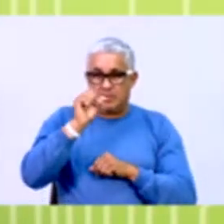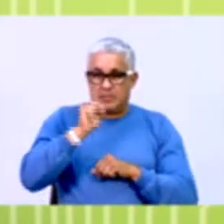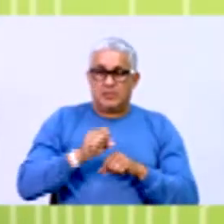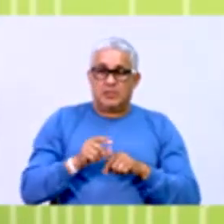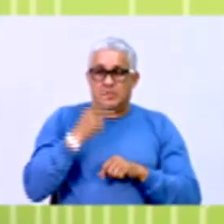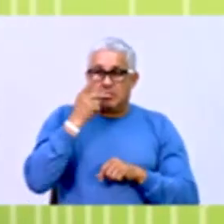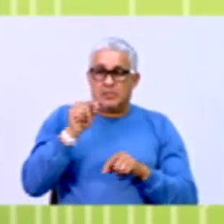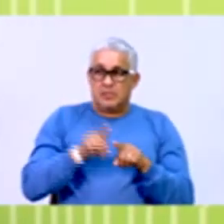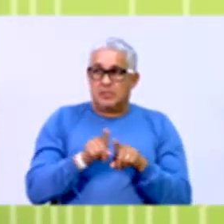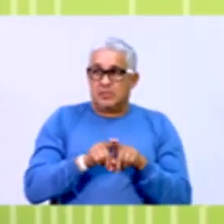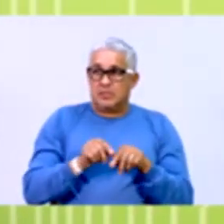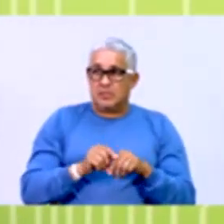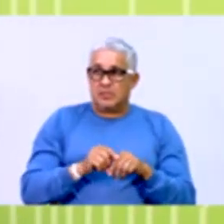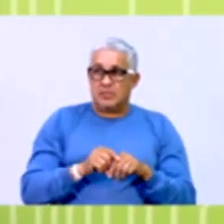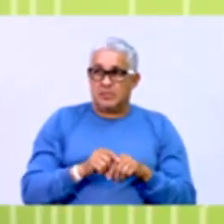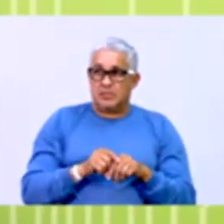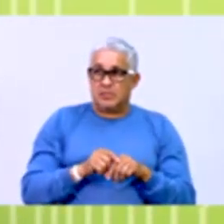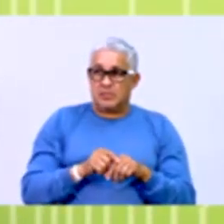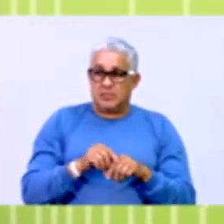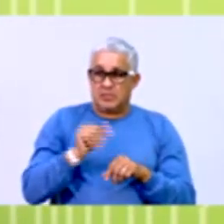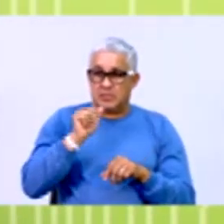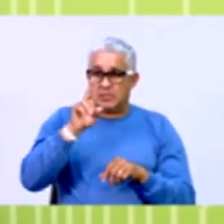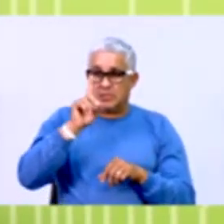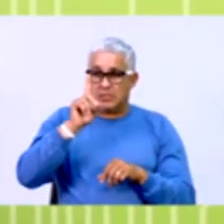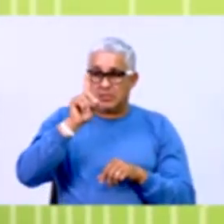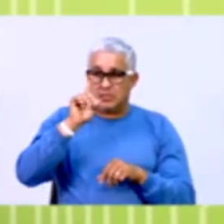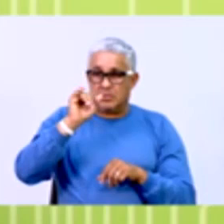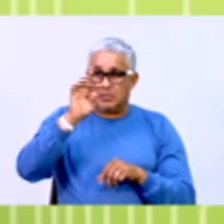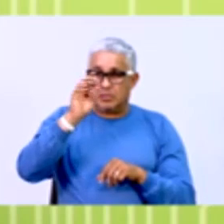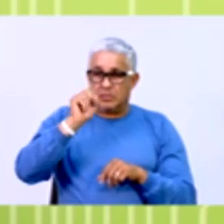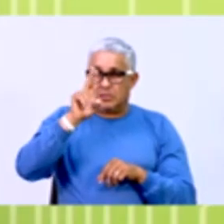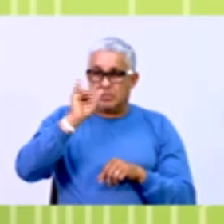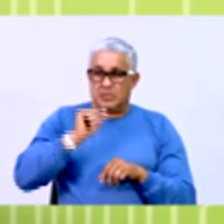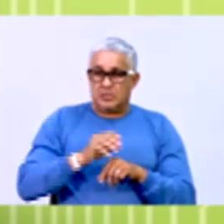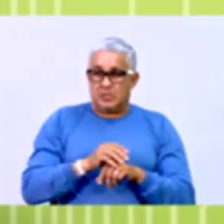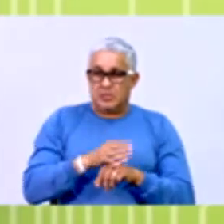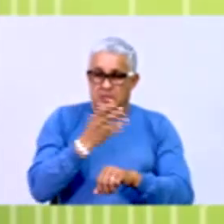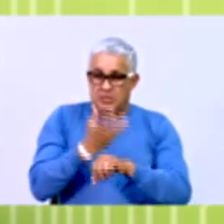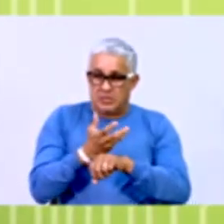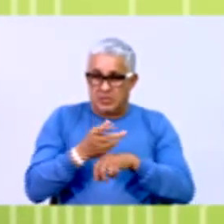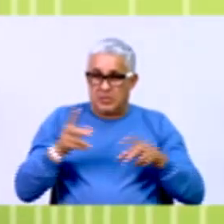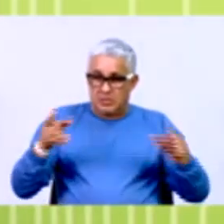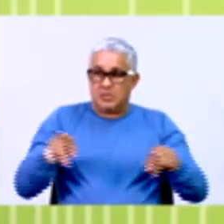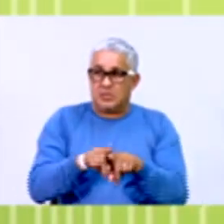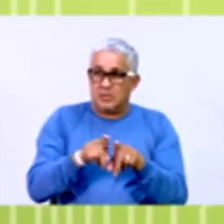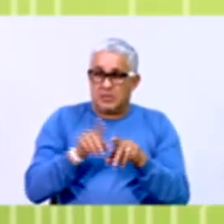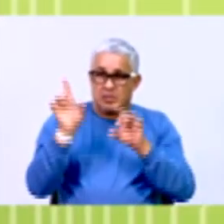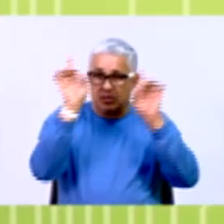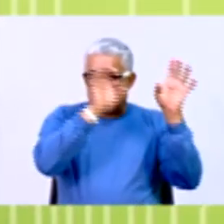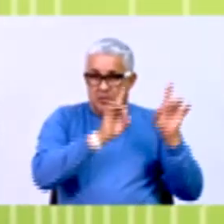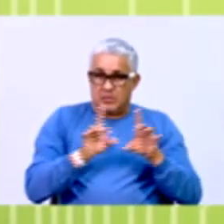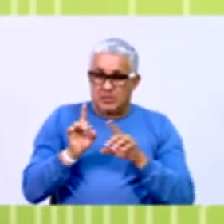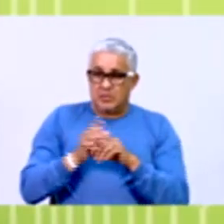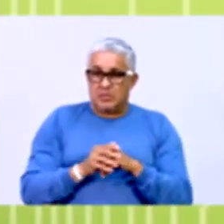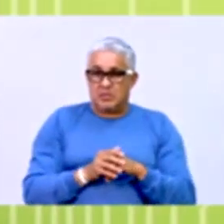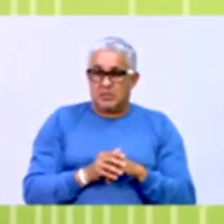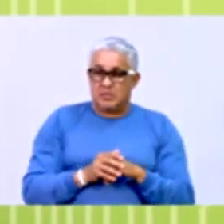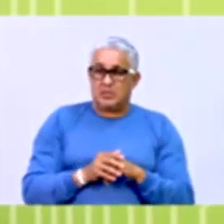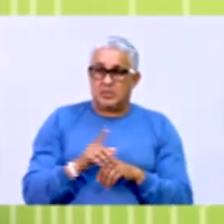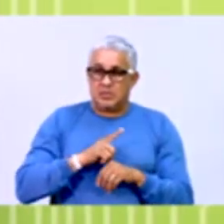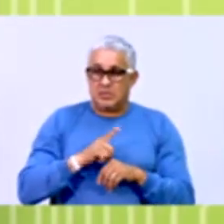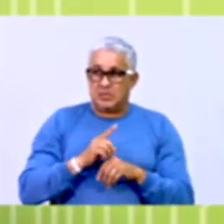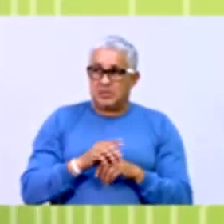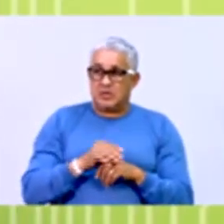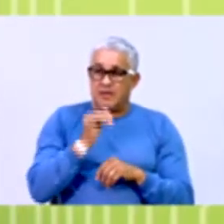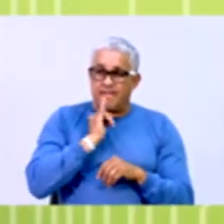falou da interdisciplinaridade. Numa auditoria você pode ter um profissional que seja especialista nessa questão do BI, por exemplo, e ele vai